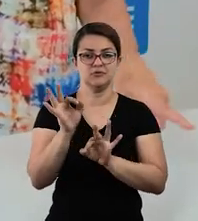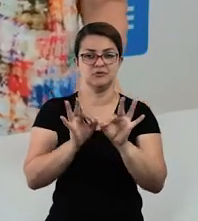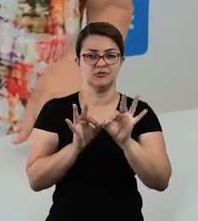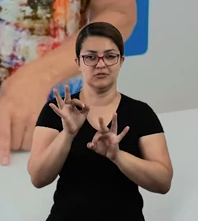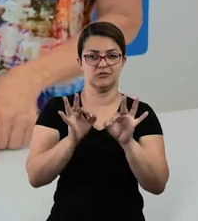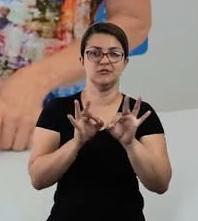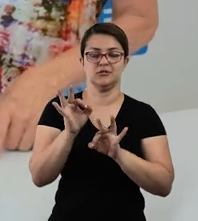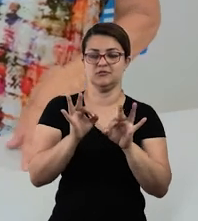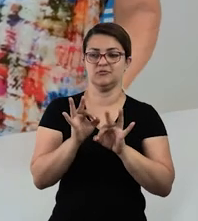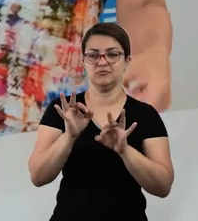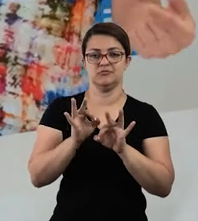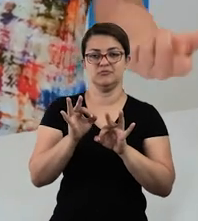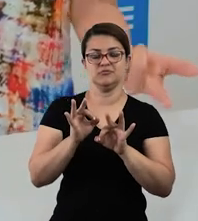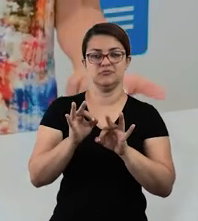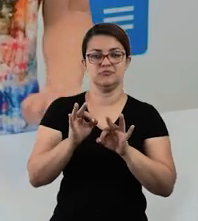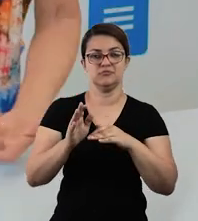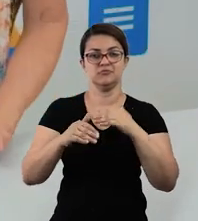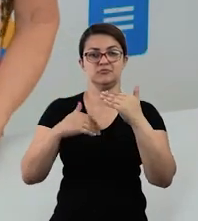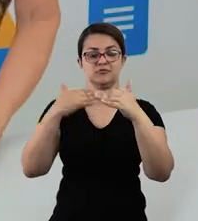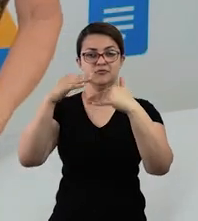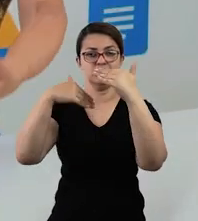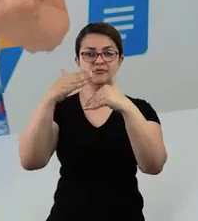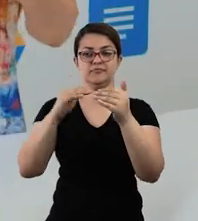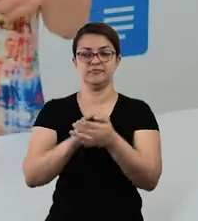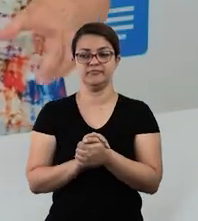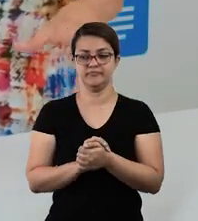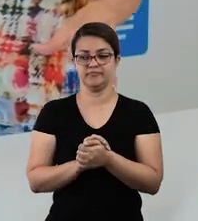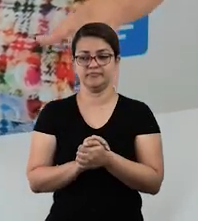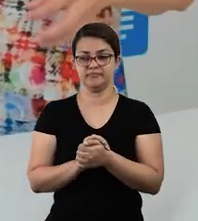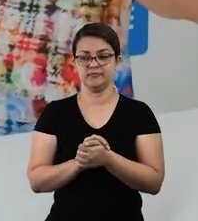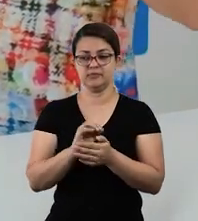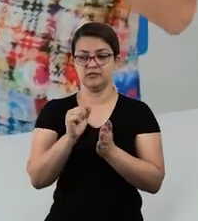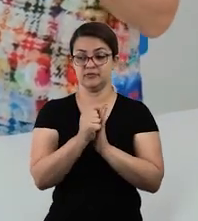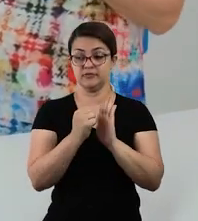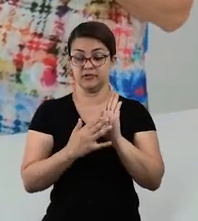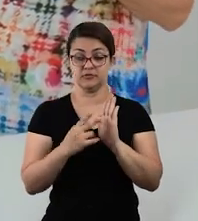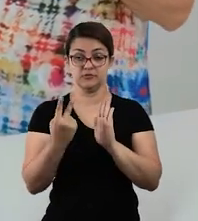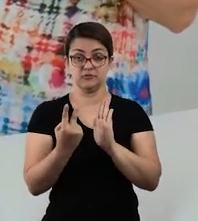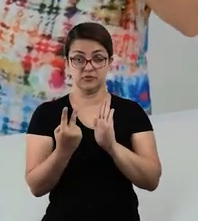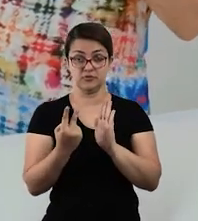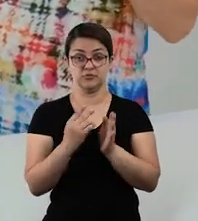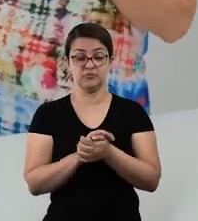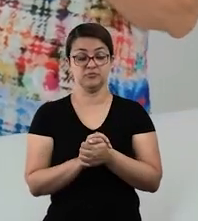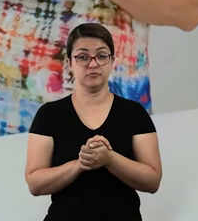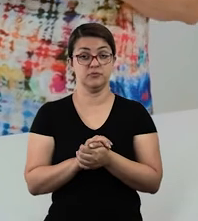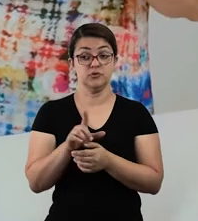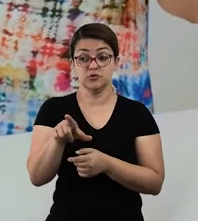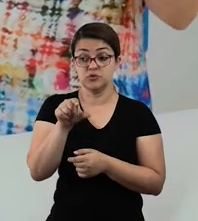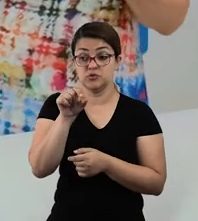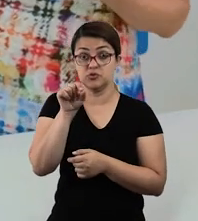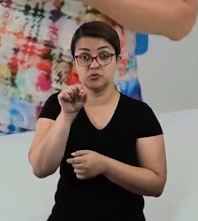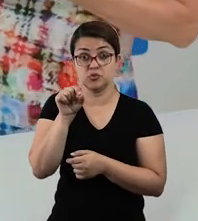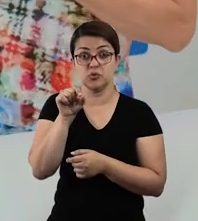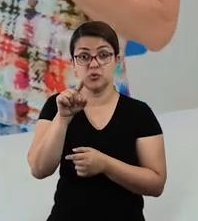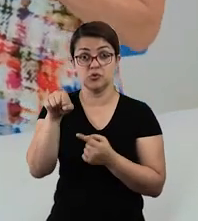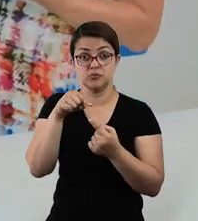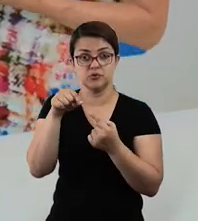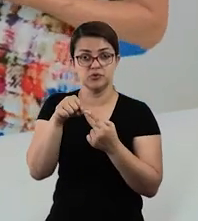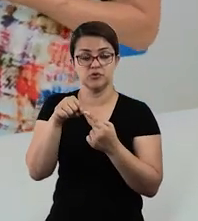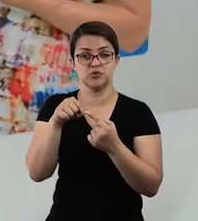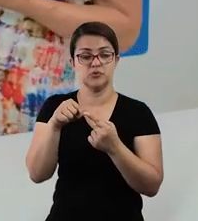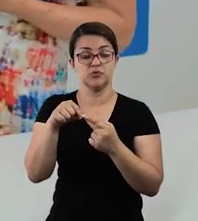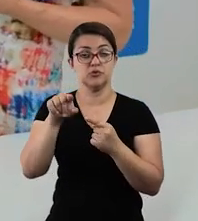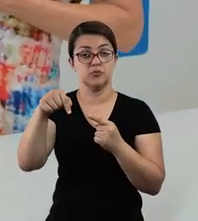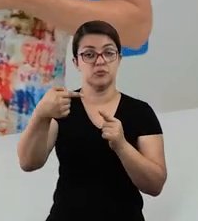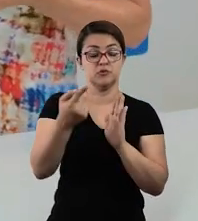países aderiram. Atividade 2, desenhe. Escolha um dos objetivos, faça o desenho,